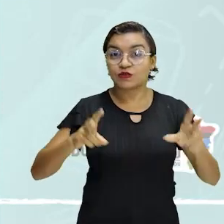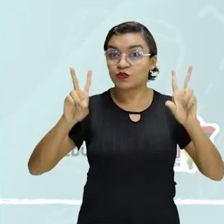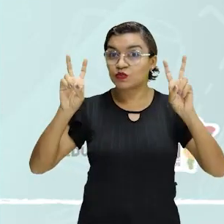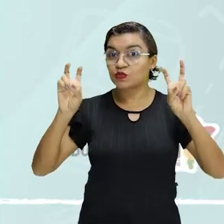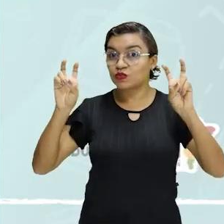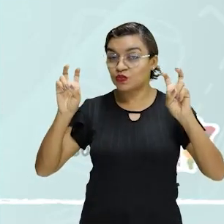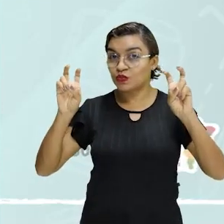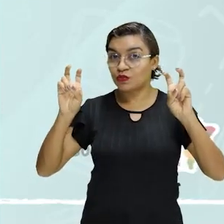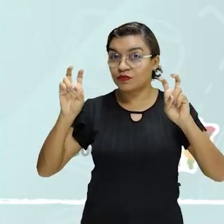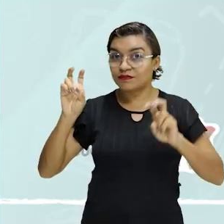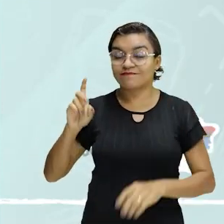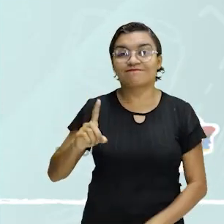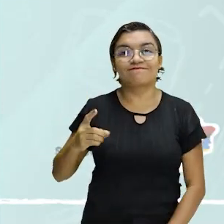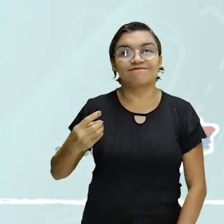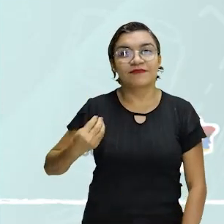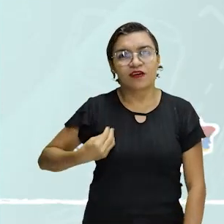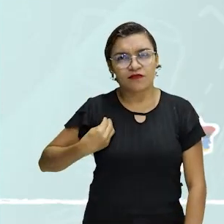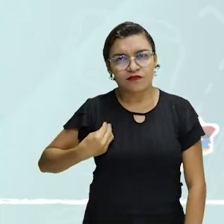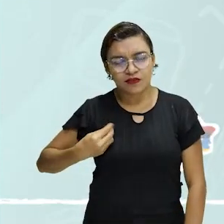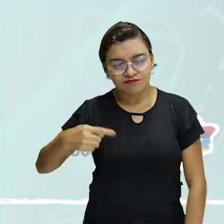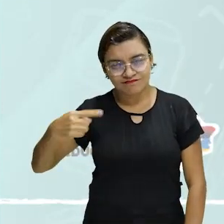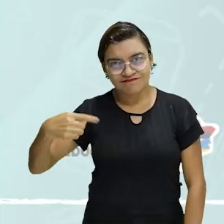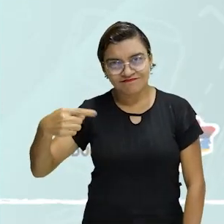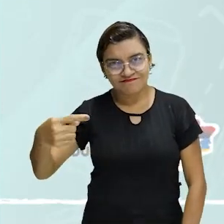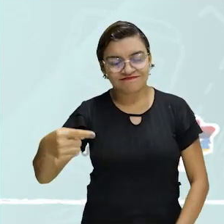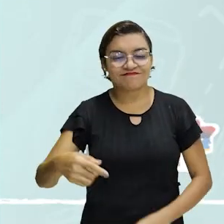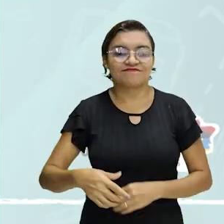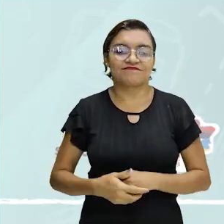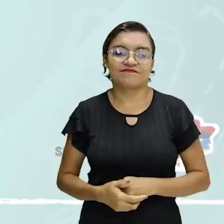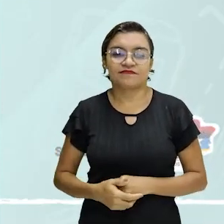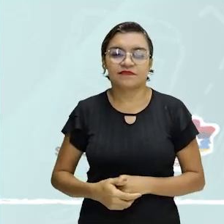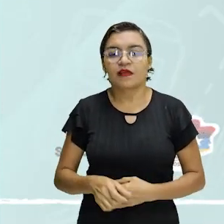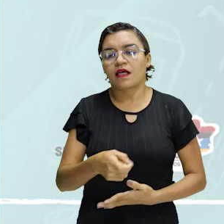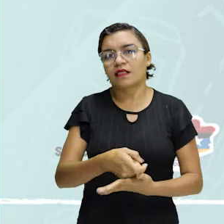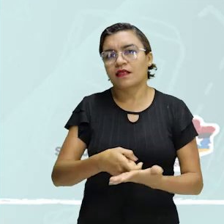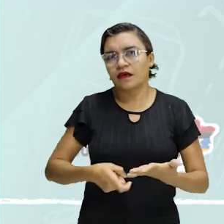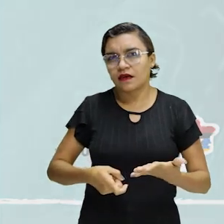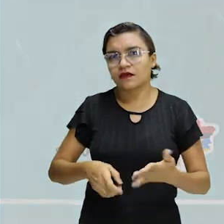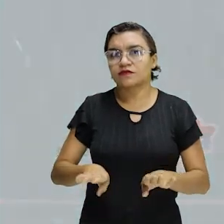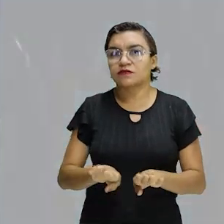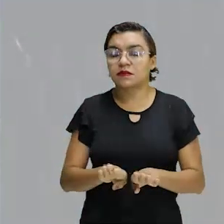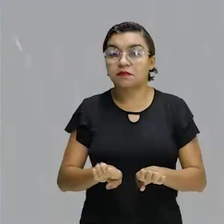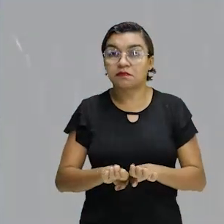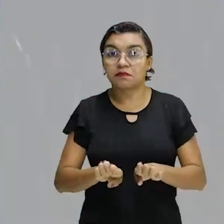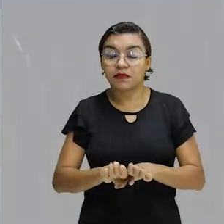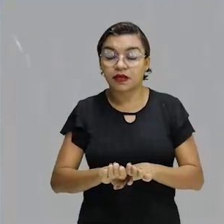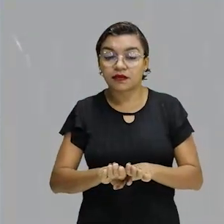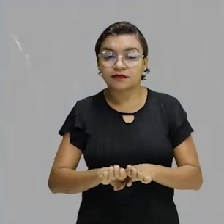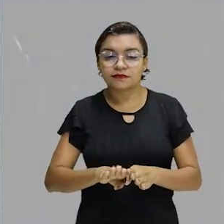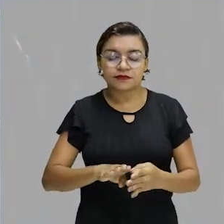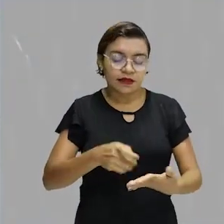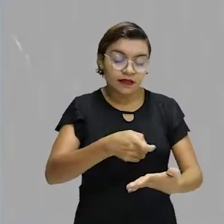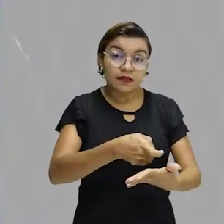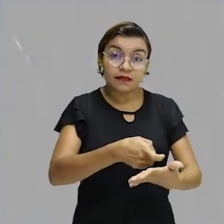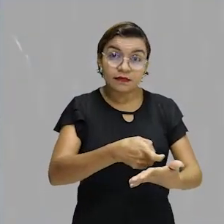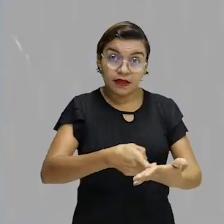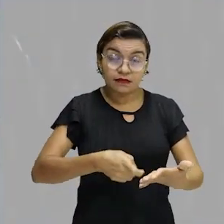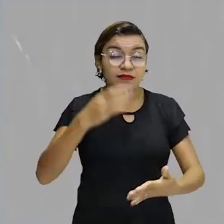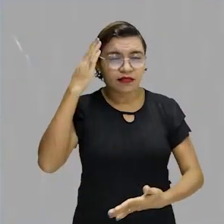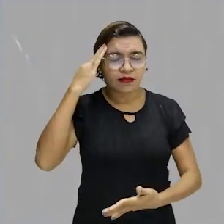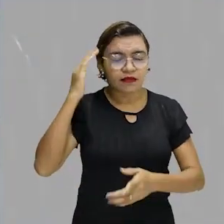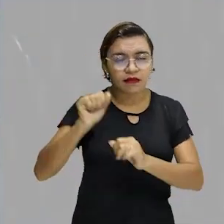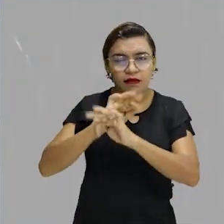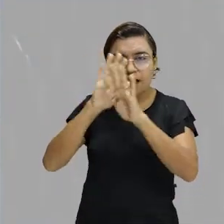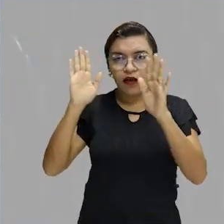sobre rotinas. Ou seja, nós vamos falar de textos, interpretação textual, com um foco específico